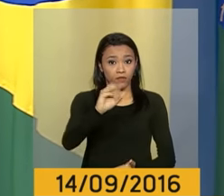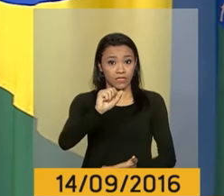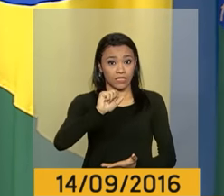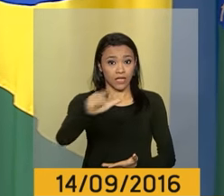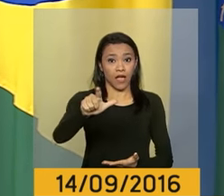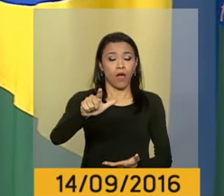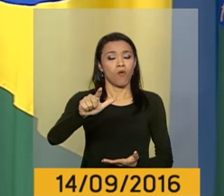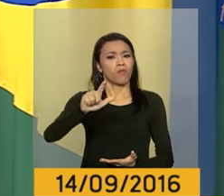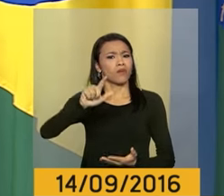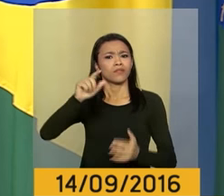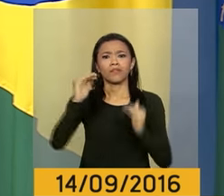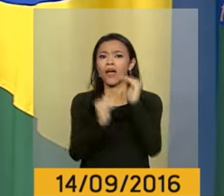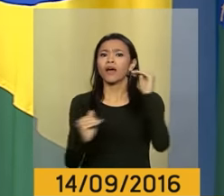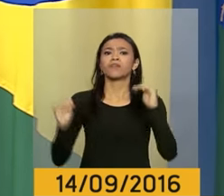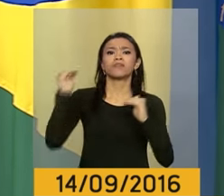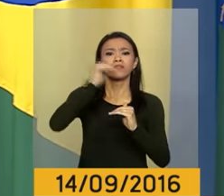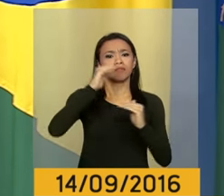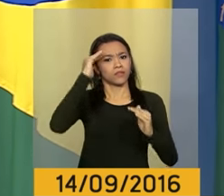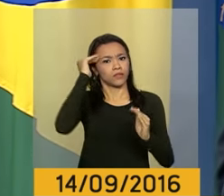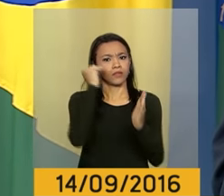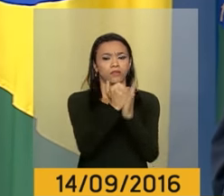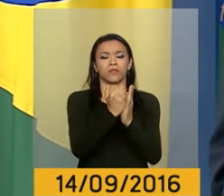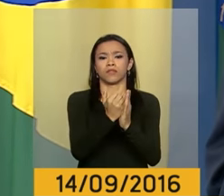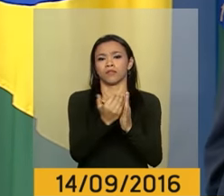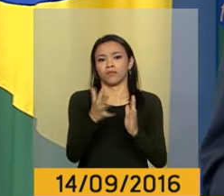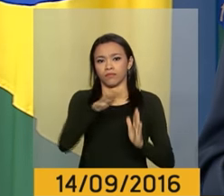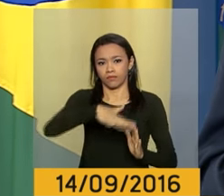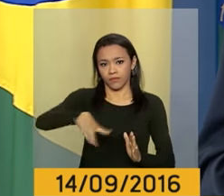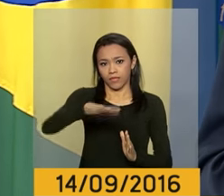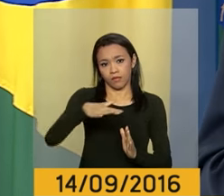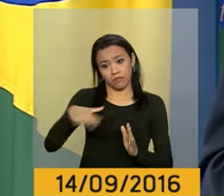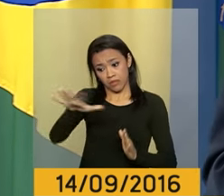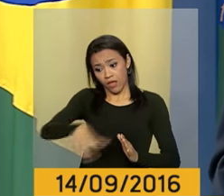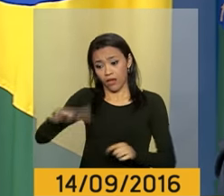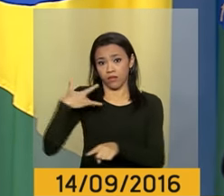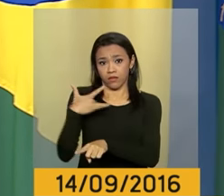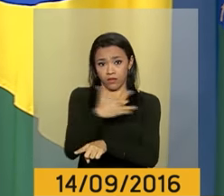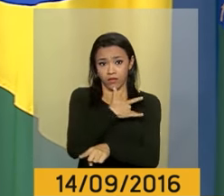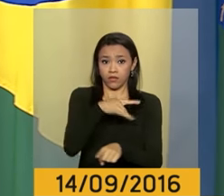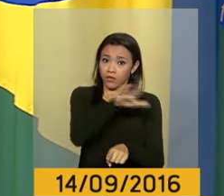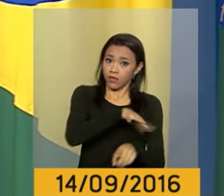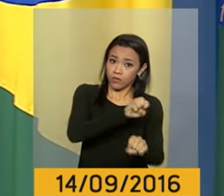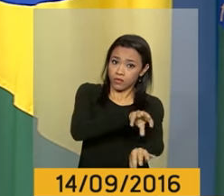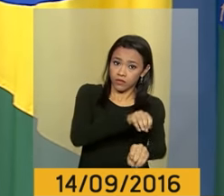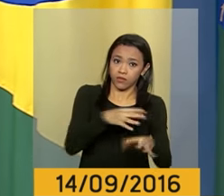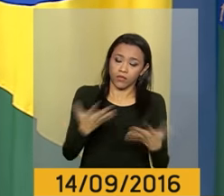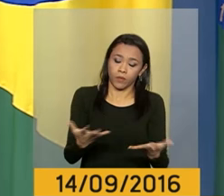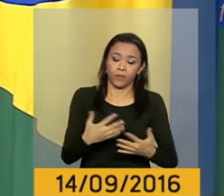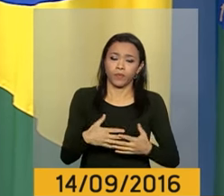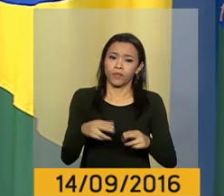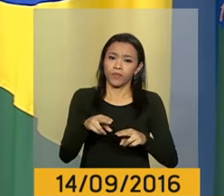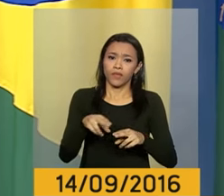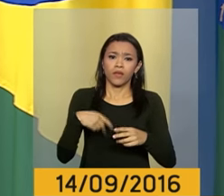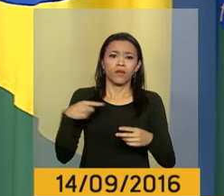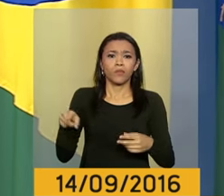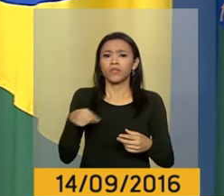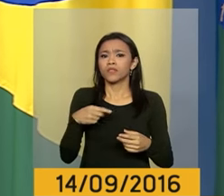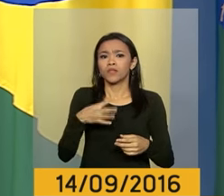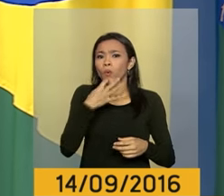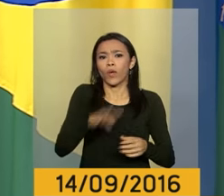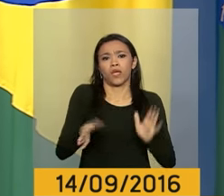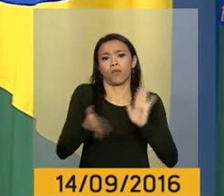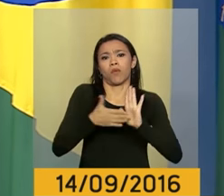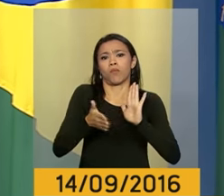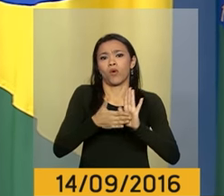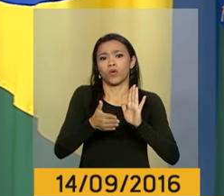qualquer sistema público, de saúde ou de educação, não há a menor dúvida disso. Por isso que desconhece que a proposta de